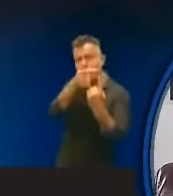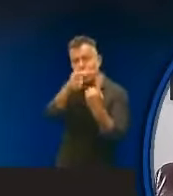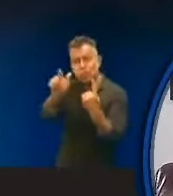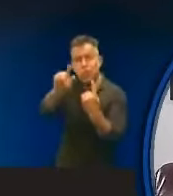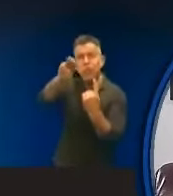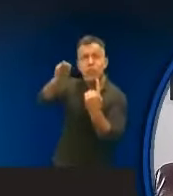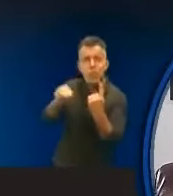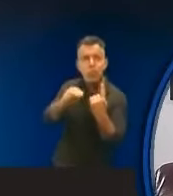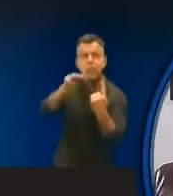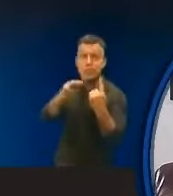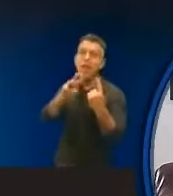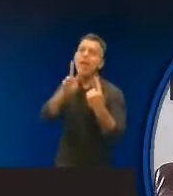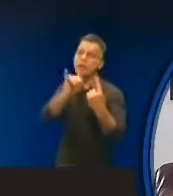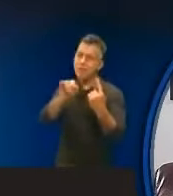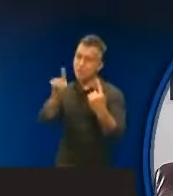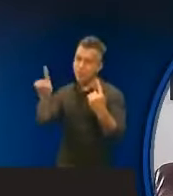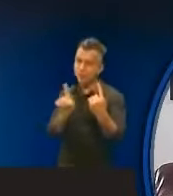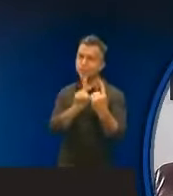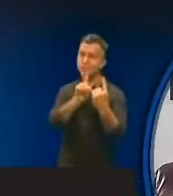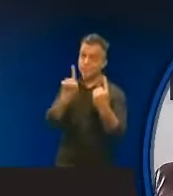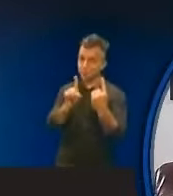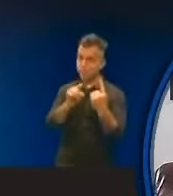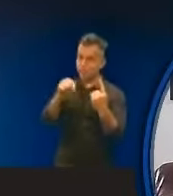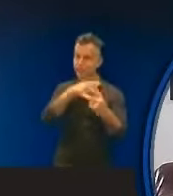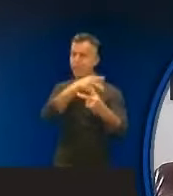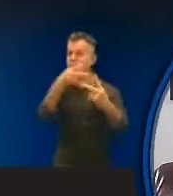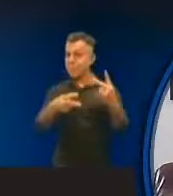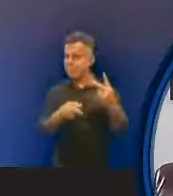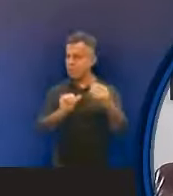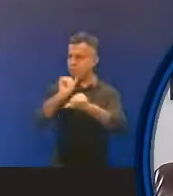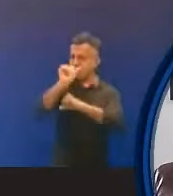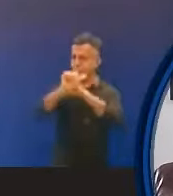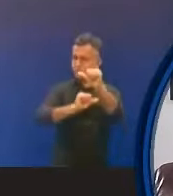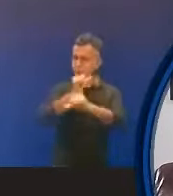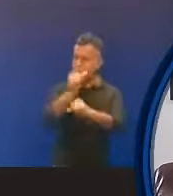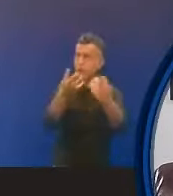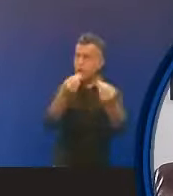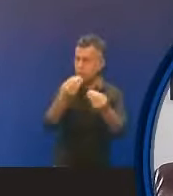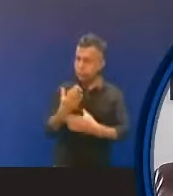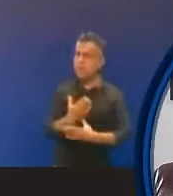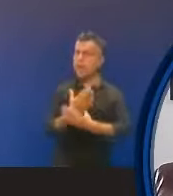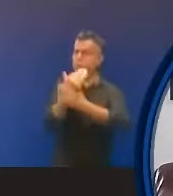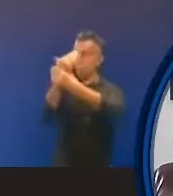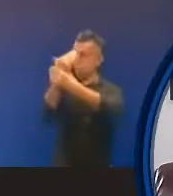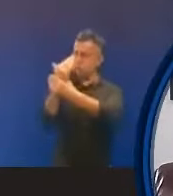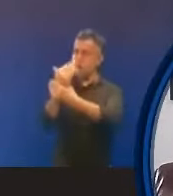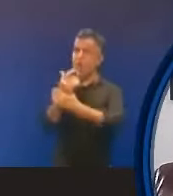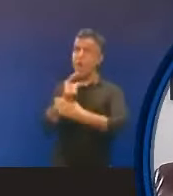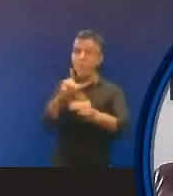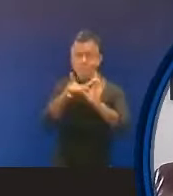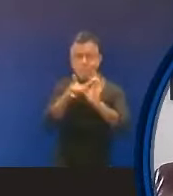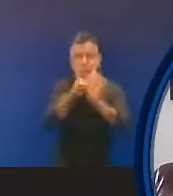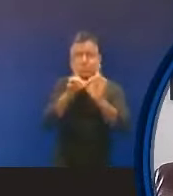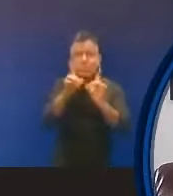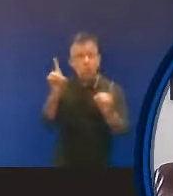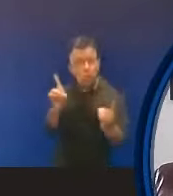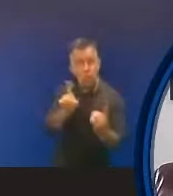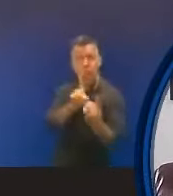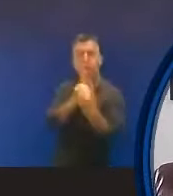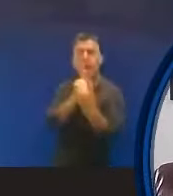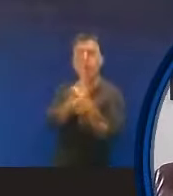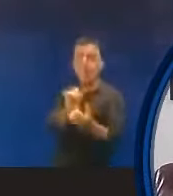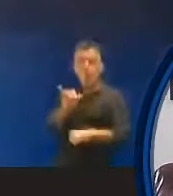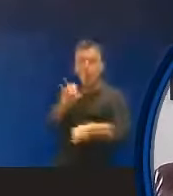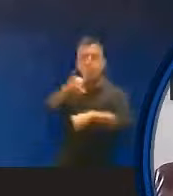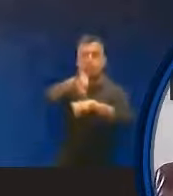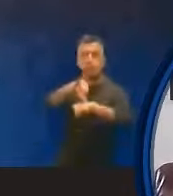milhões que ainda estão por vir. A Via inteira se transformou, e com muita tecnologia, para deixar o cliente no centro de todas